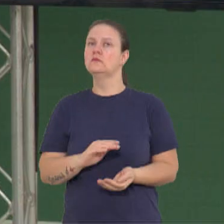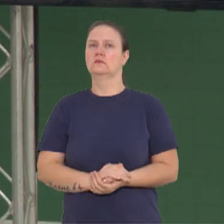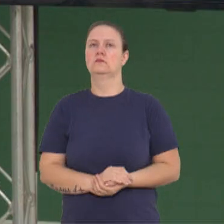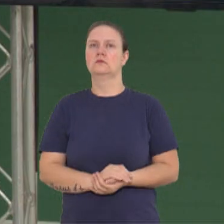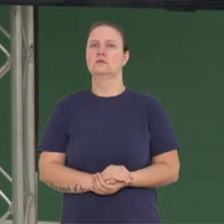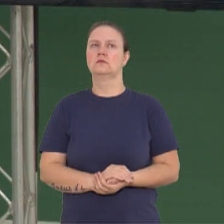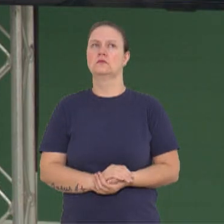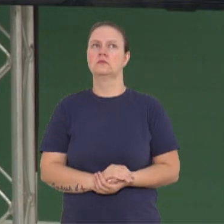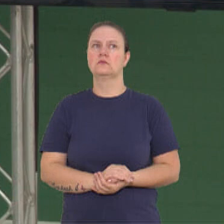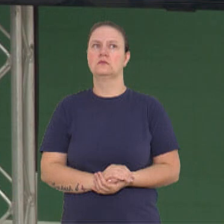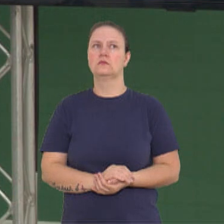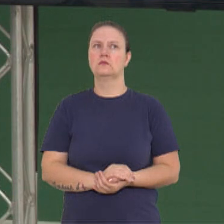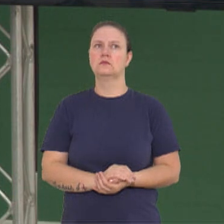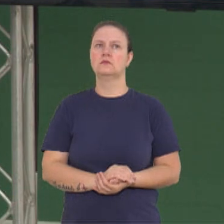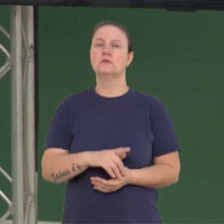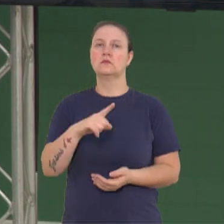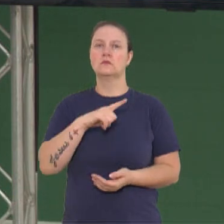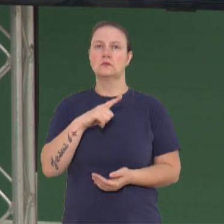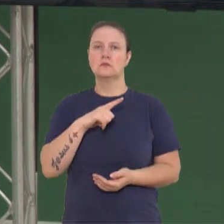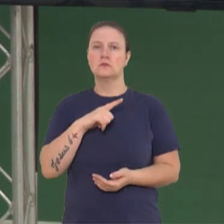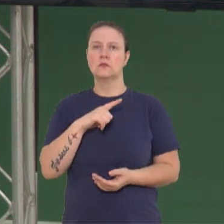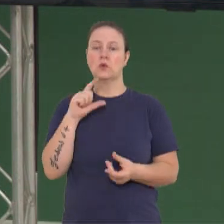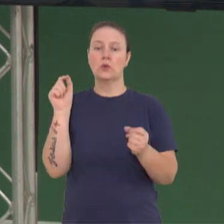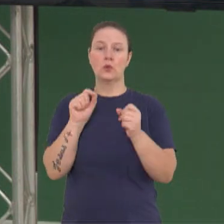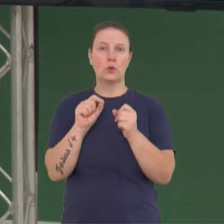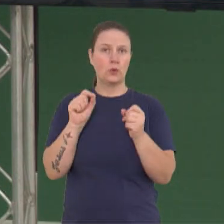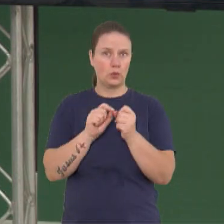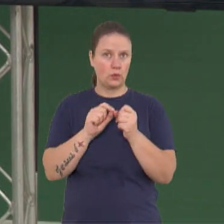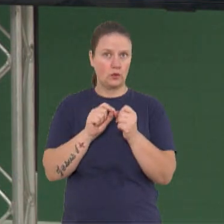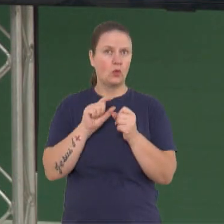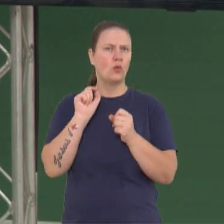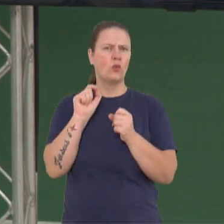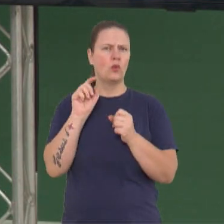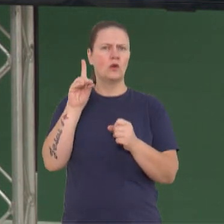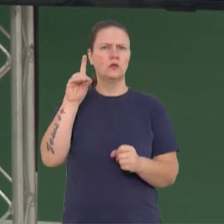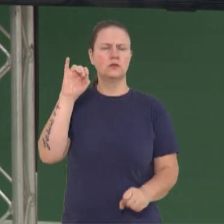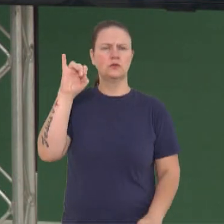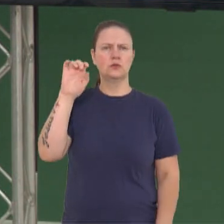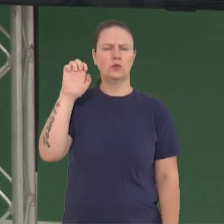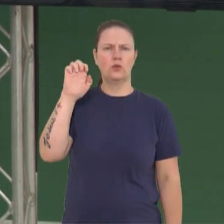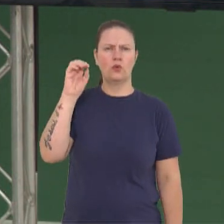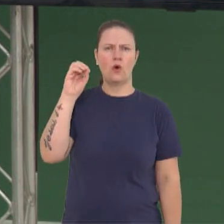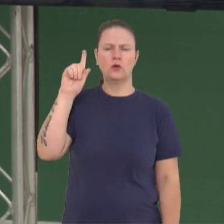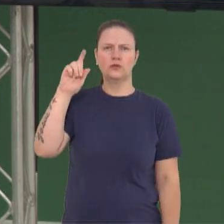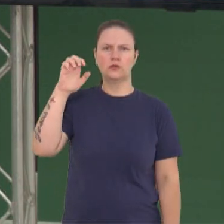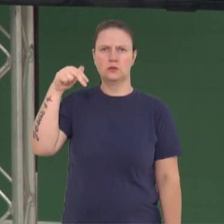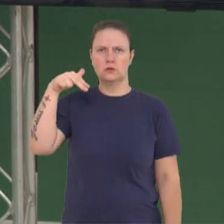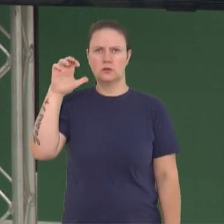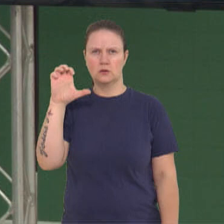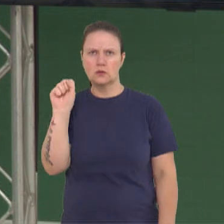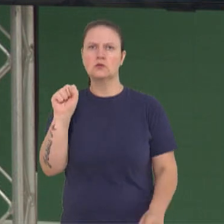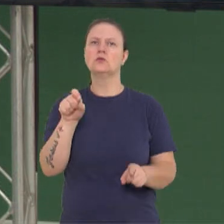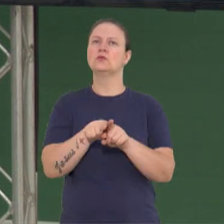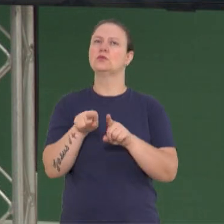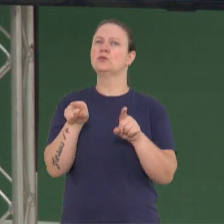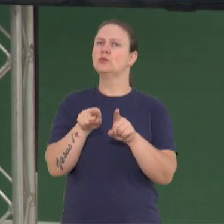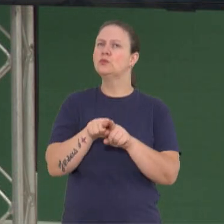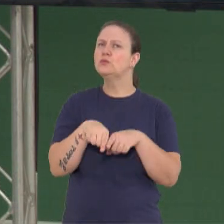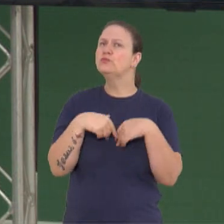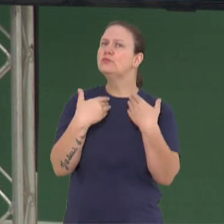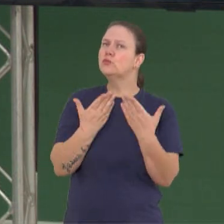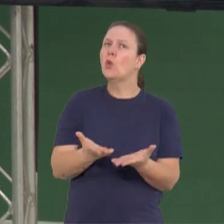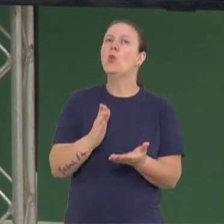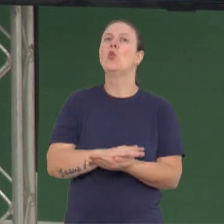do Heráclito, feita pelo Diógenes Laércio, com essa conclusão de que o Heráclito é um filósofo do